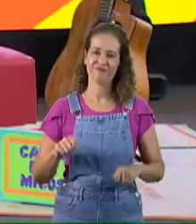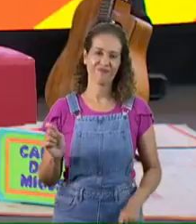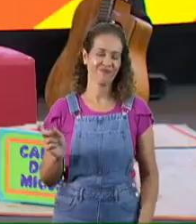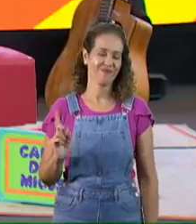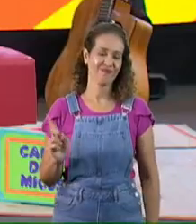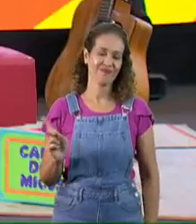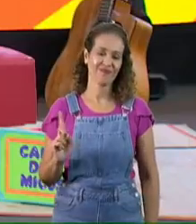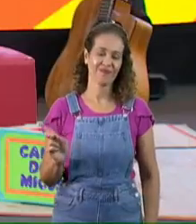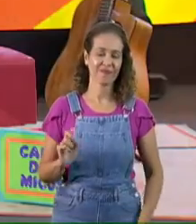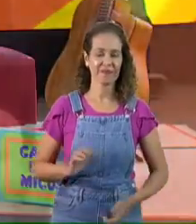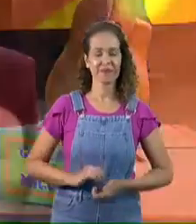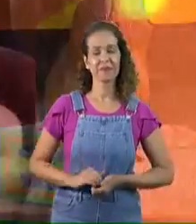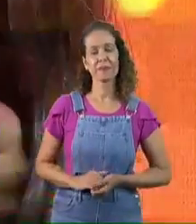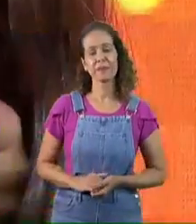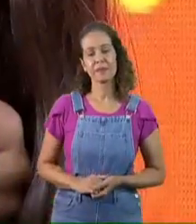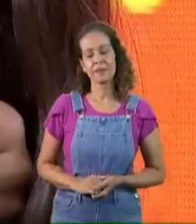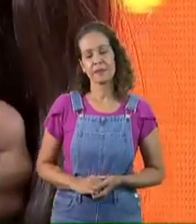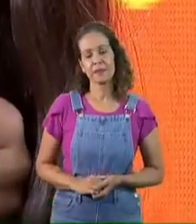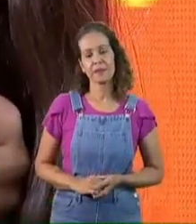Ai, isso aí.